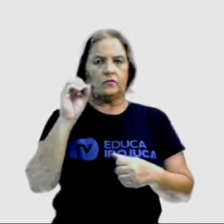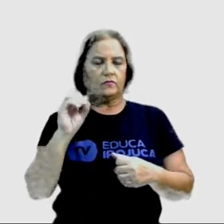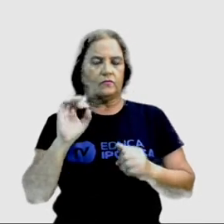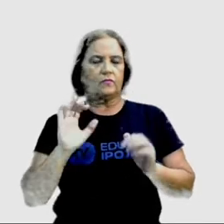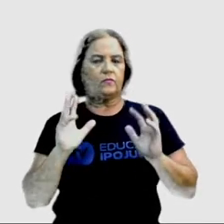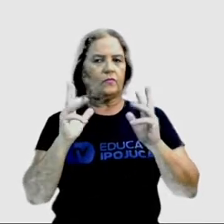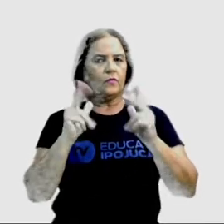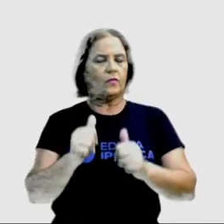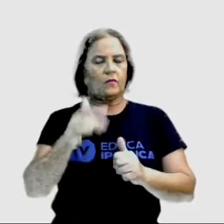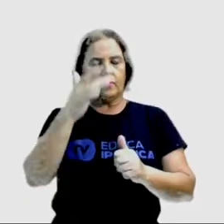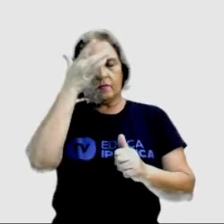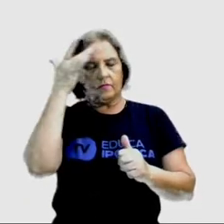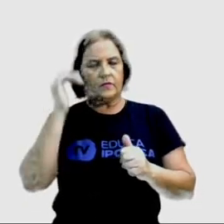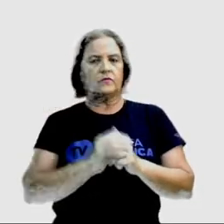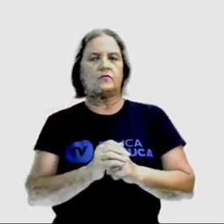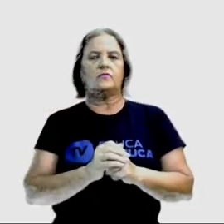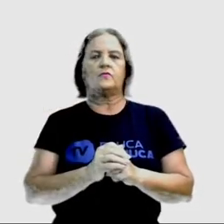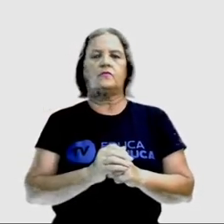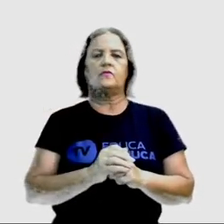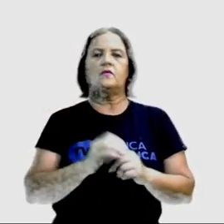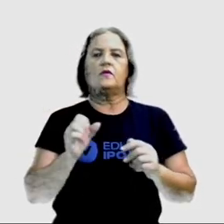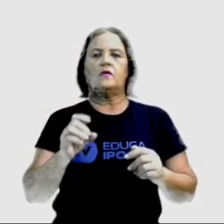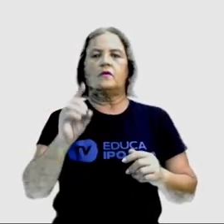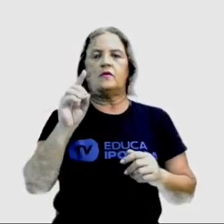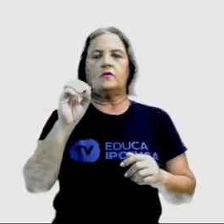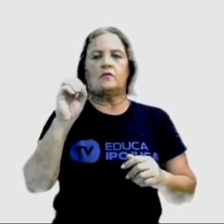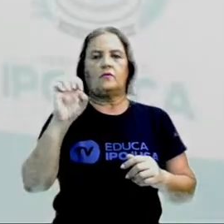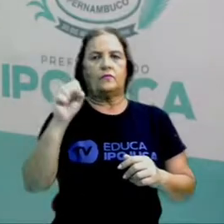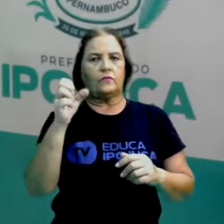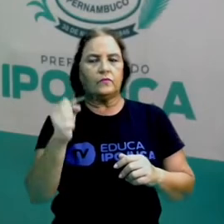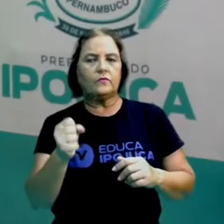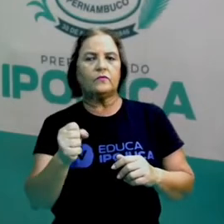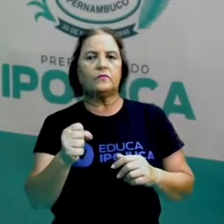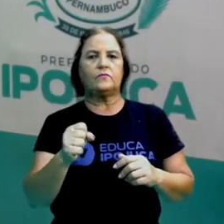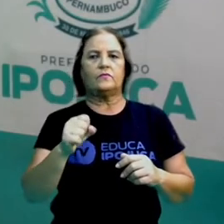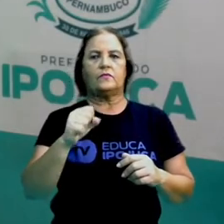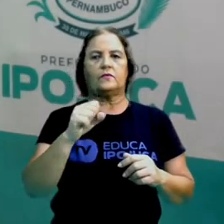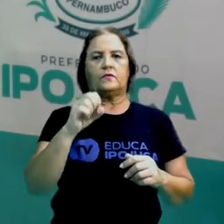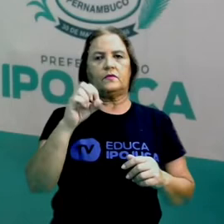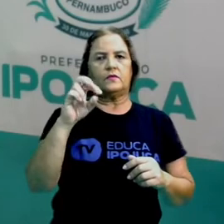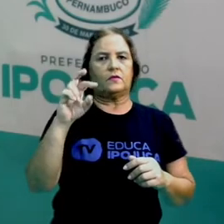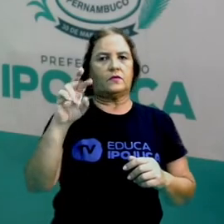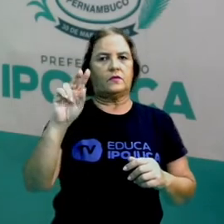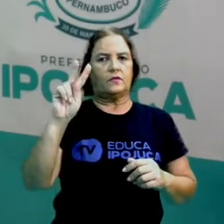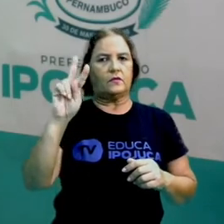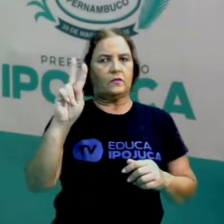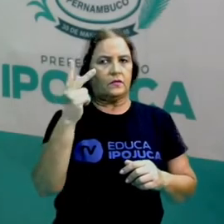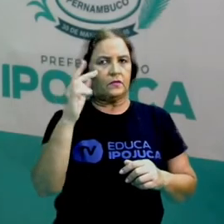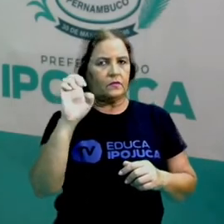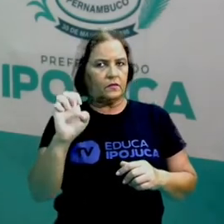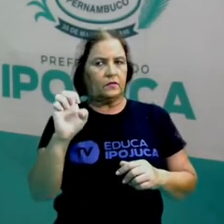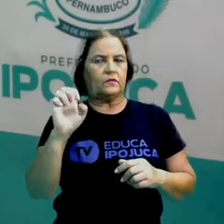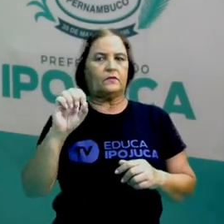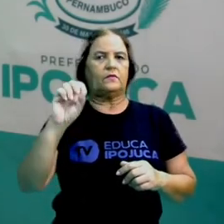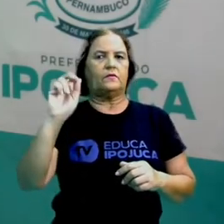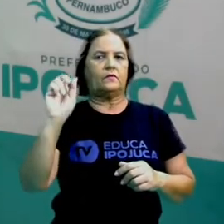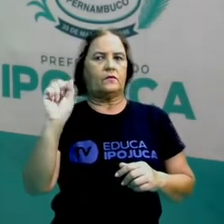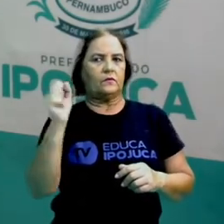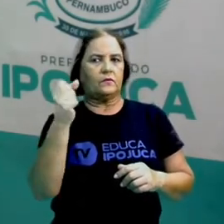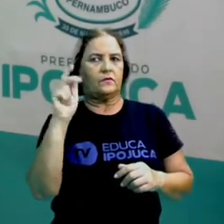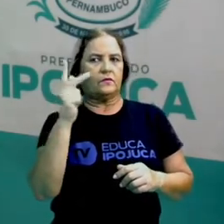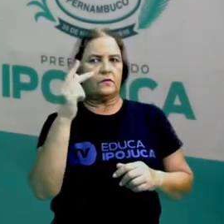pessoas e o does para he, she e it. Lembrando, esse auxiliar eu só